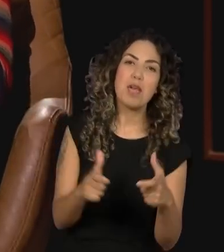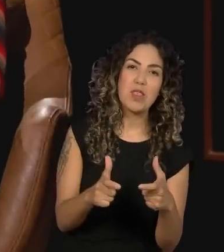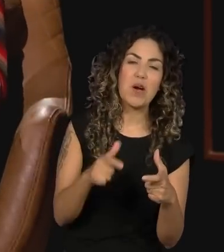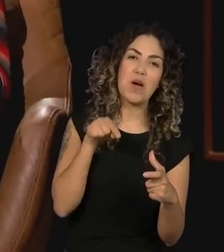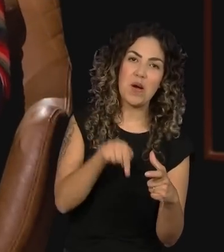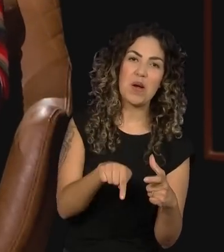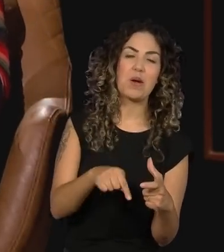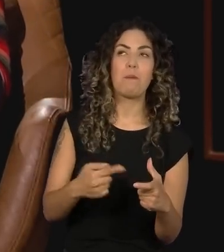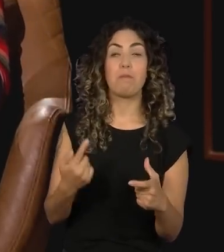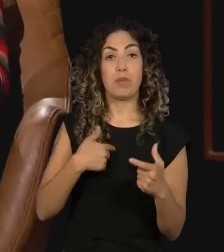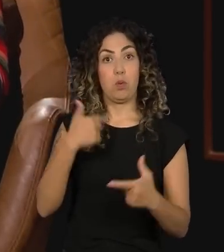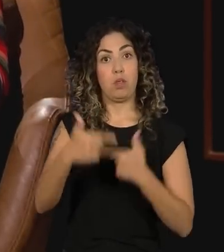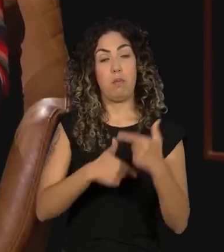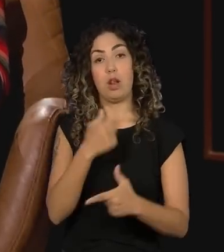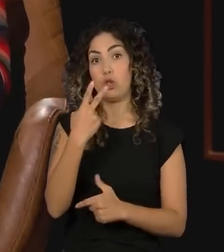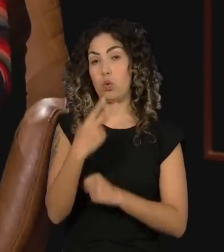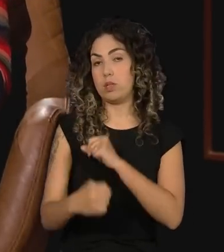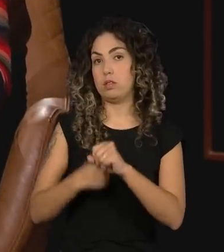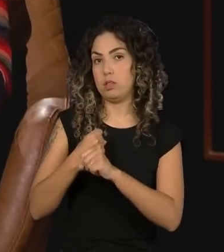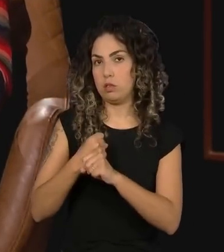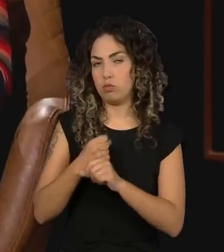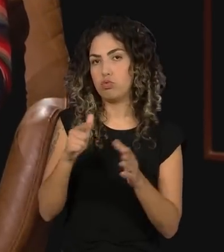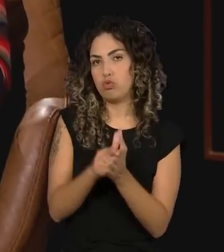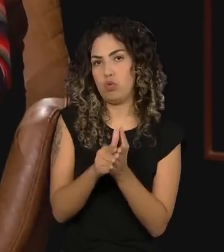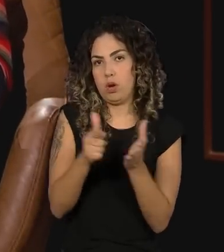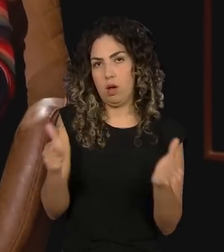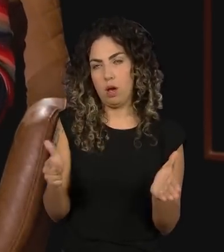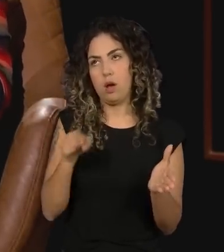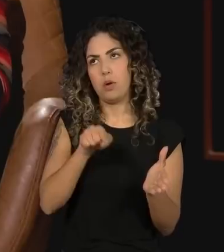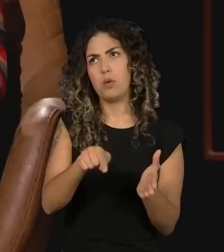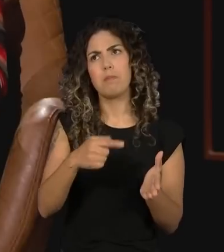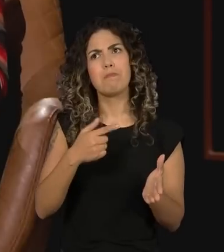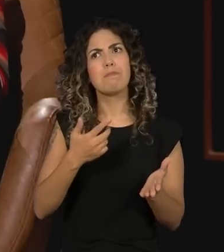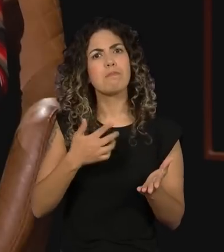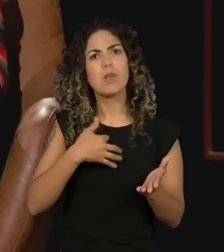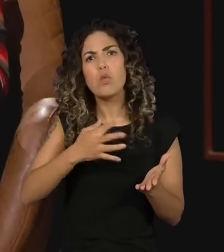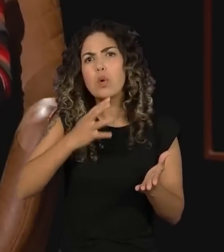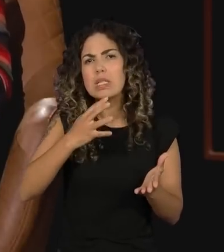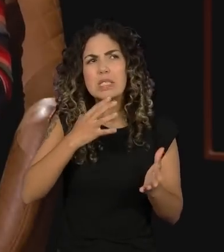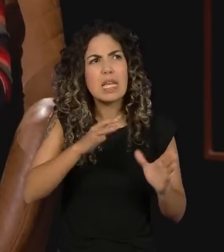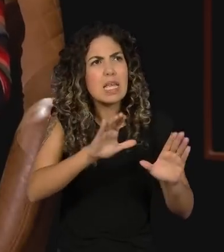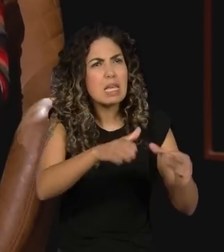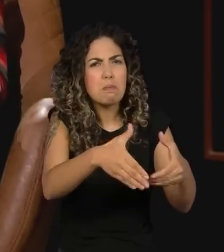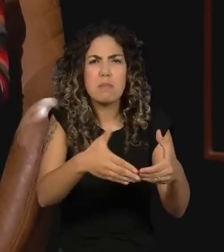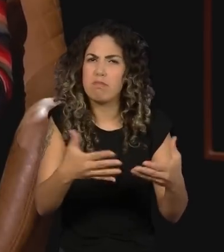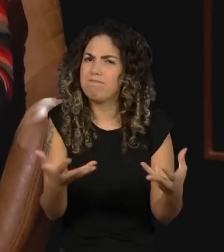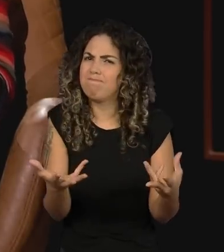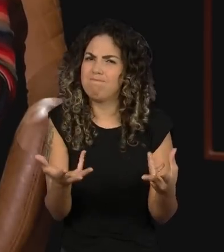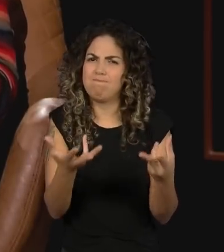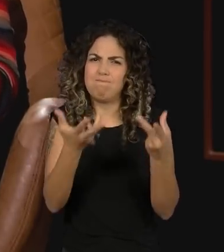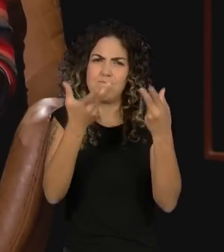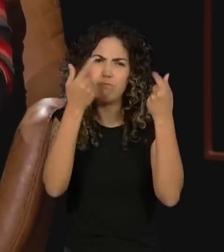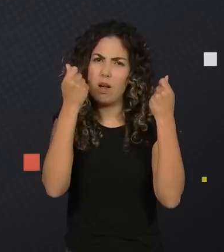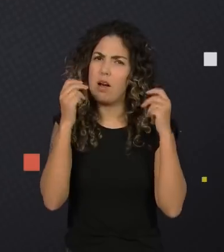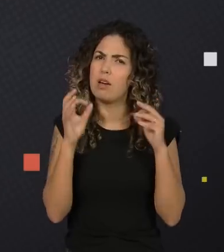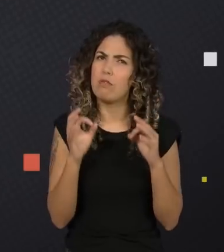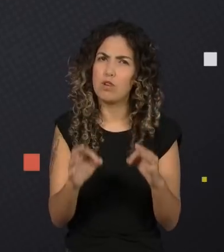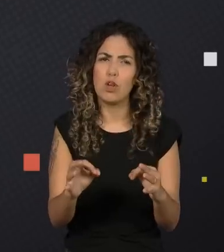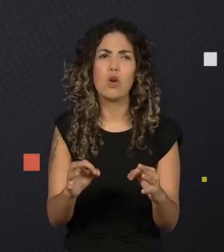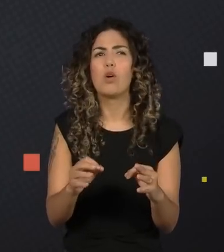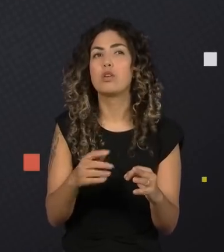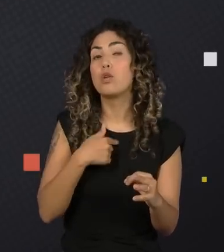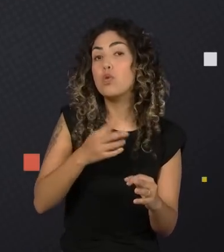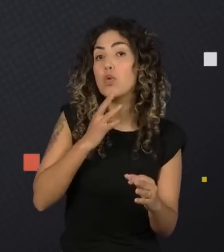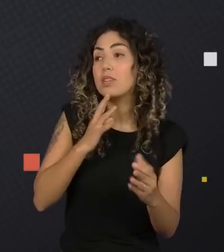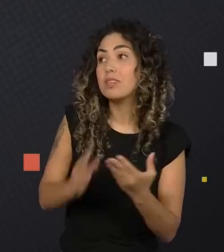Jornal Repórter 2 anos. Inclusive, lá conheci uma equipe sensacional, o Tim Lopes.